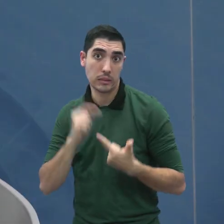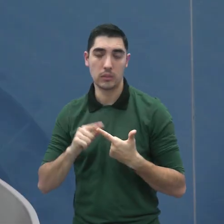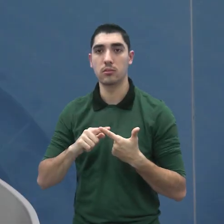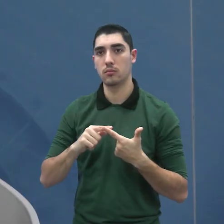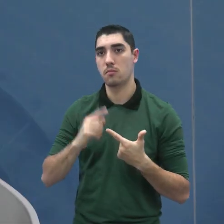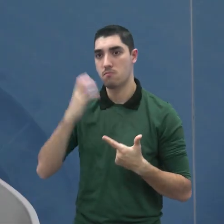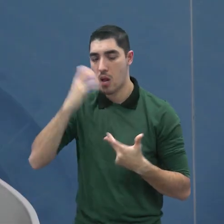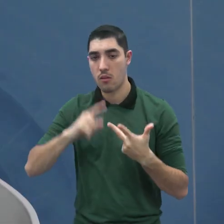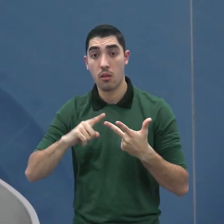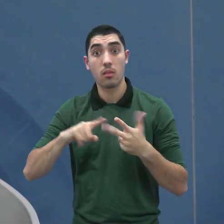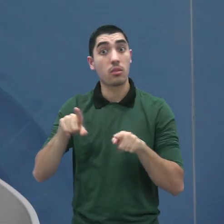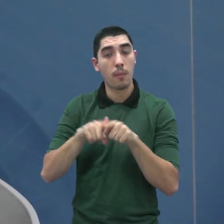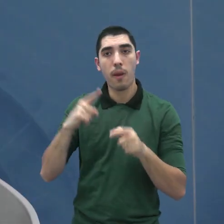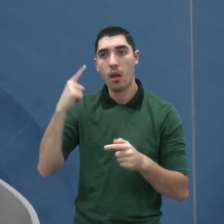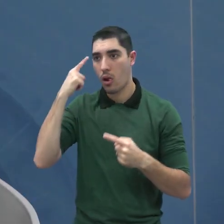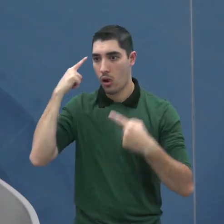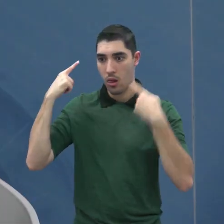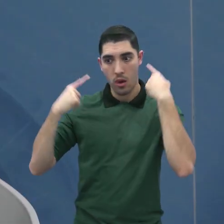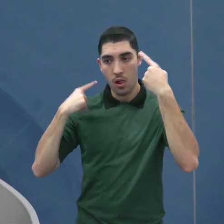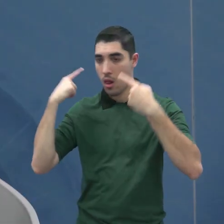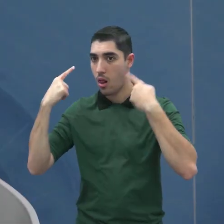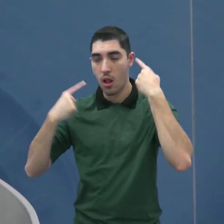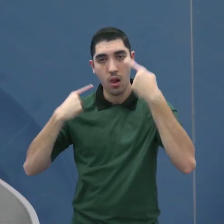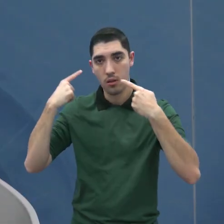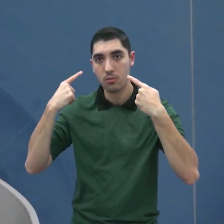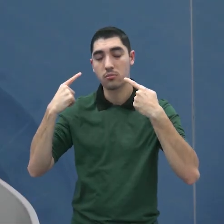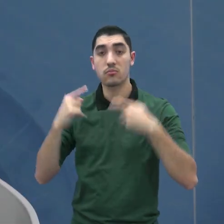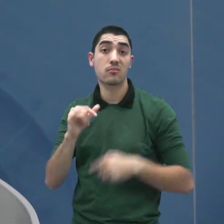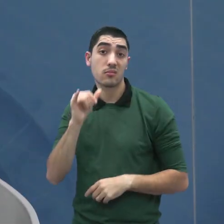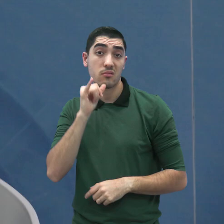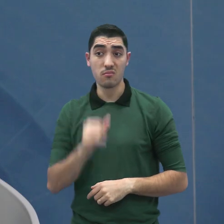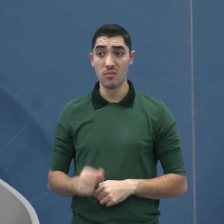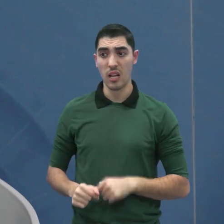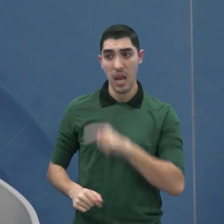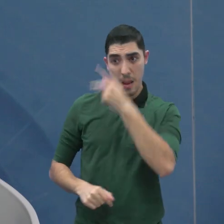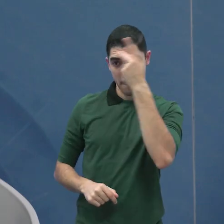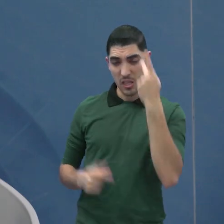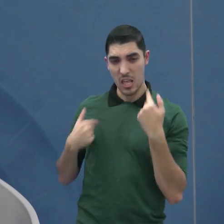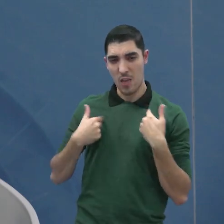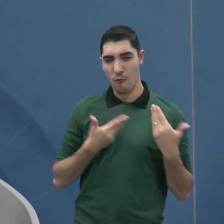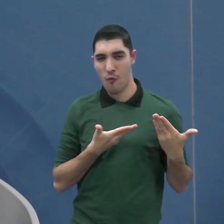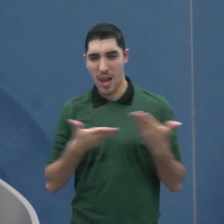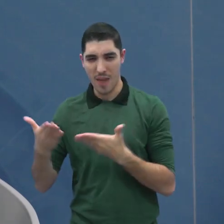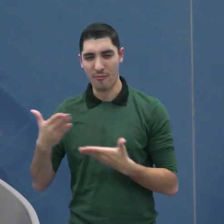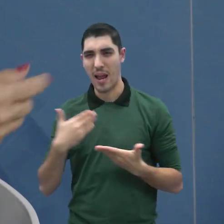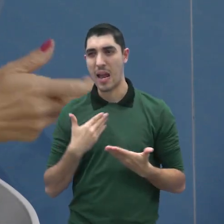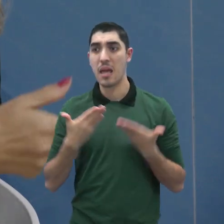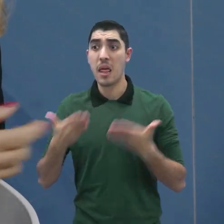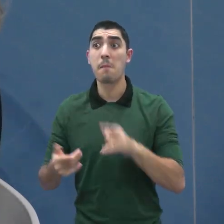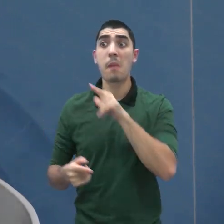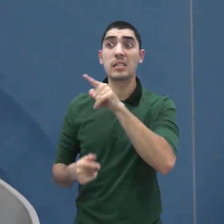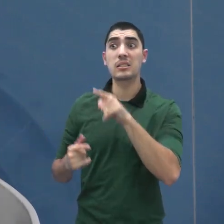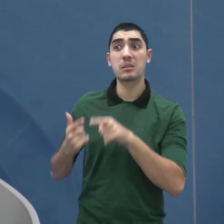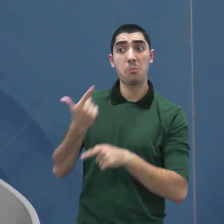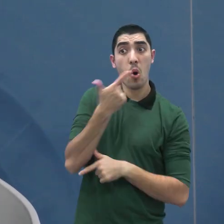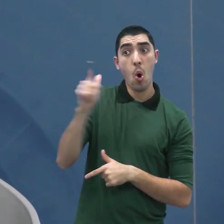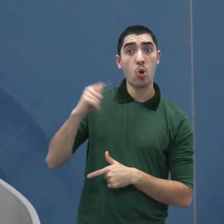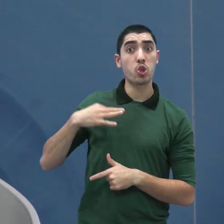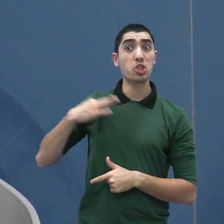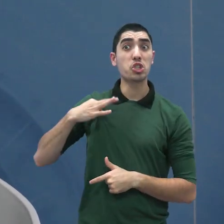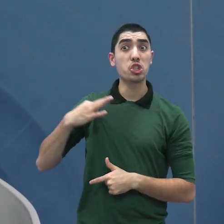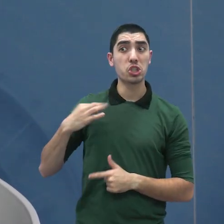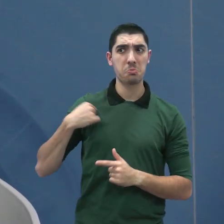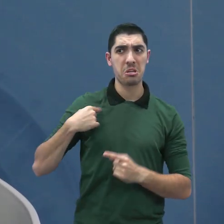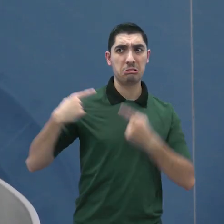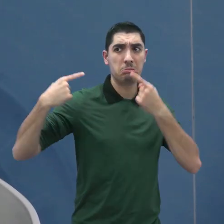faz parte disso. Eu vou levar lá e aí vai ter gente do outro time, o que o cara do outro time vai fazer comigo? Eu